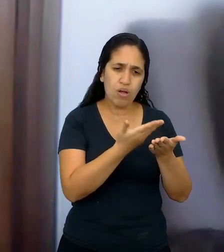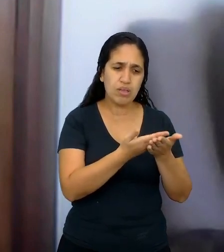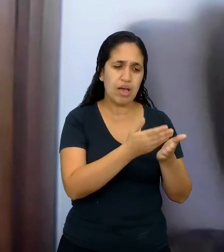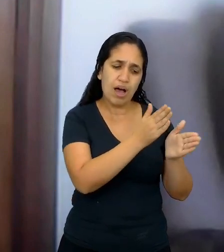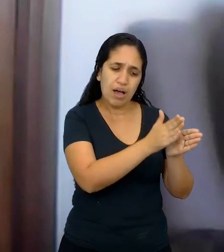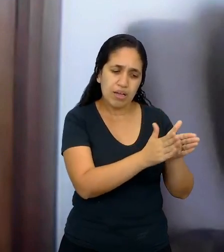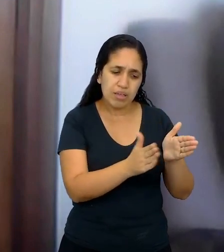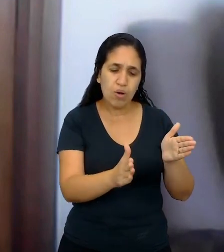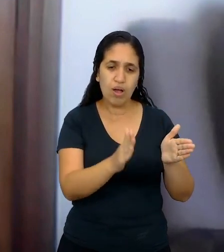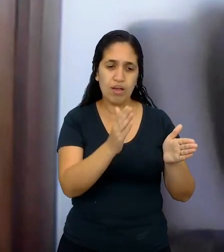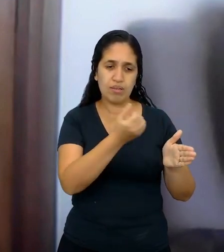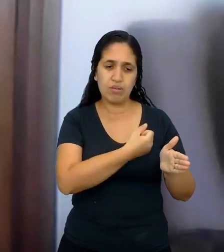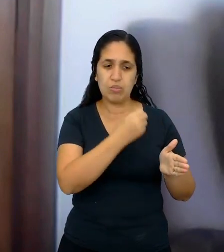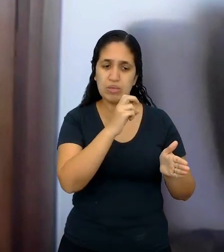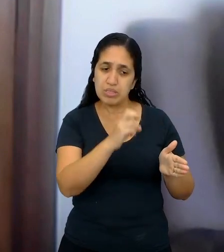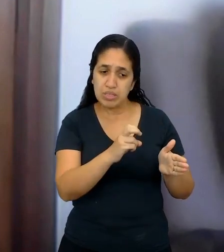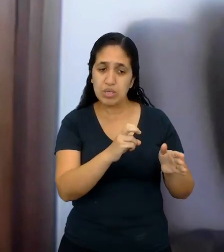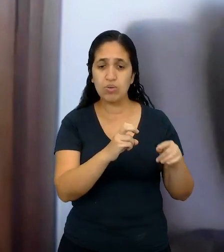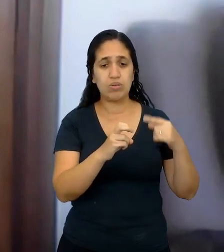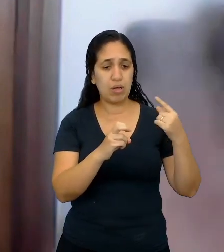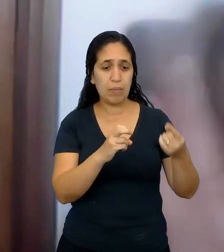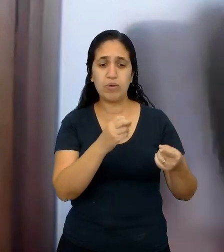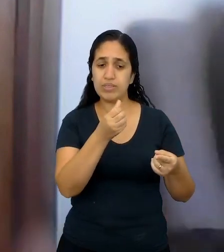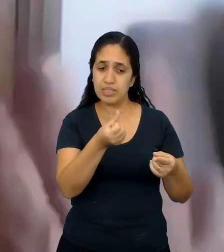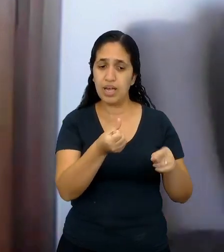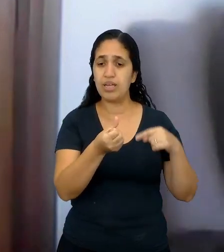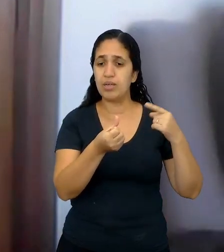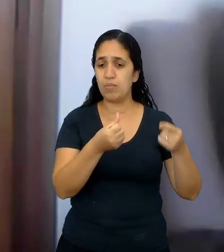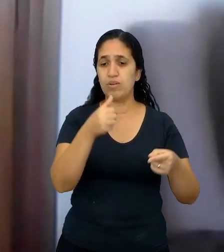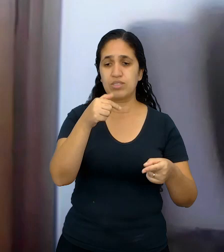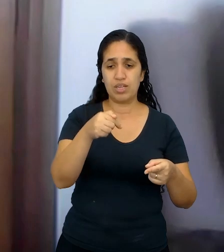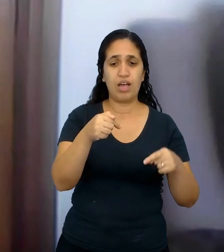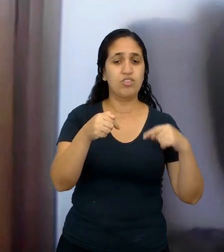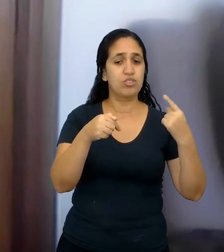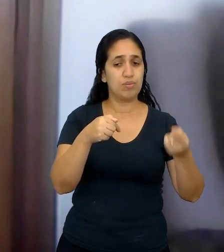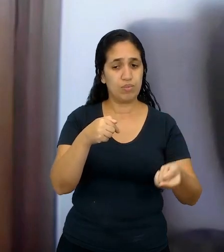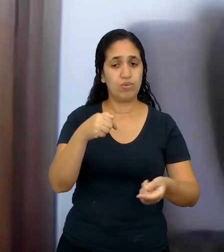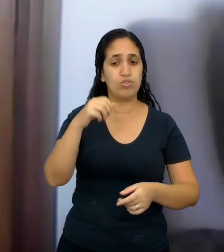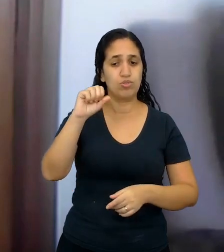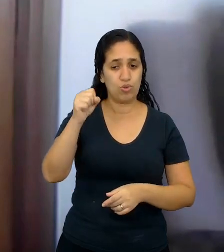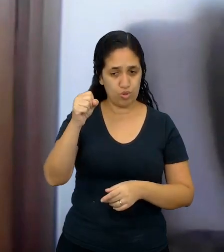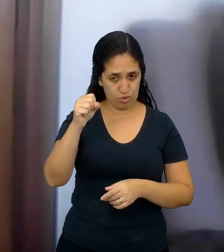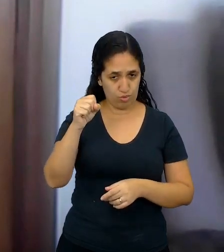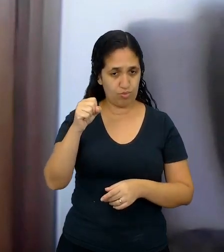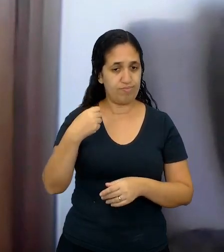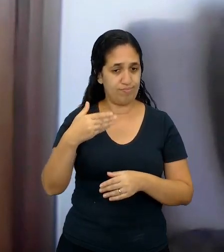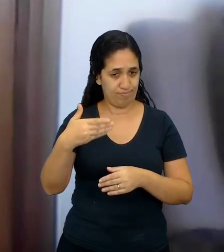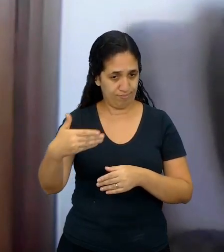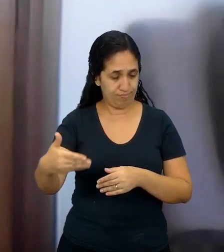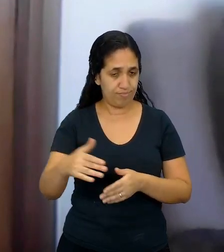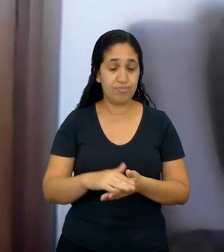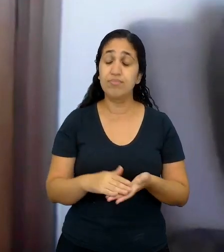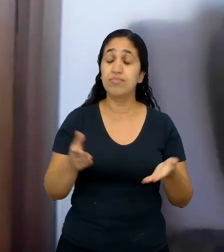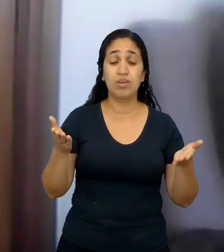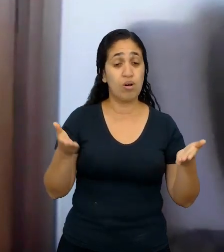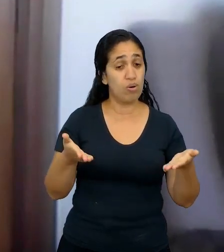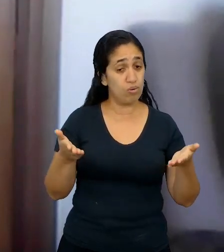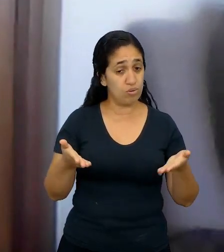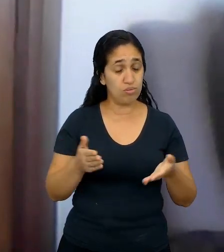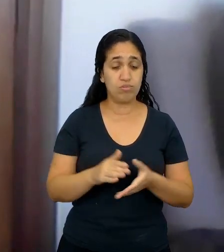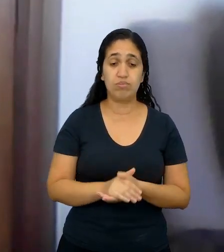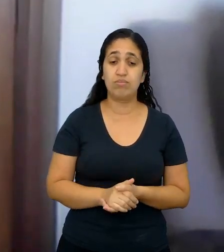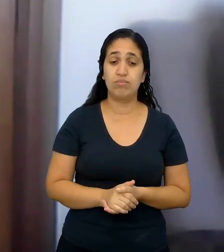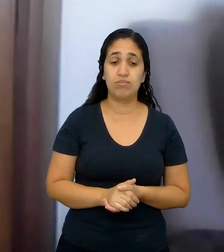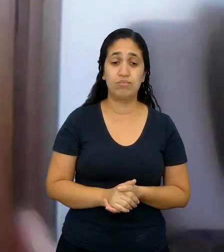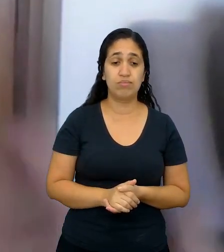a 6, depois a 7, depois a 8, no decorrer desse bimestre. Então, hoje, nós estamos